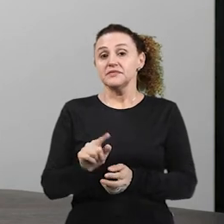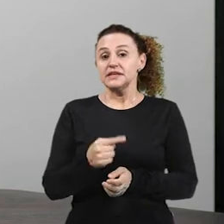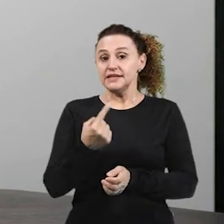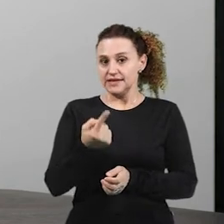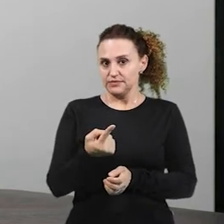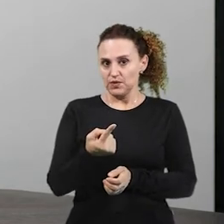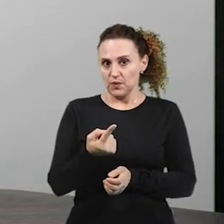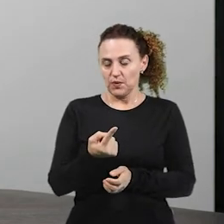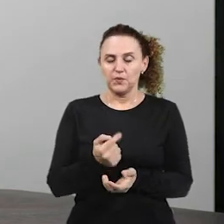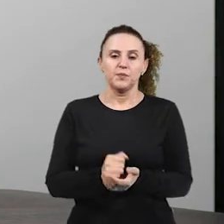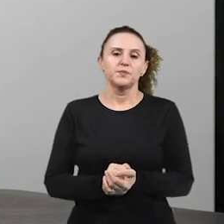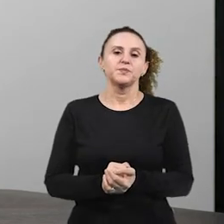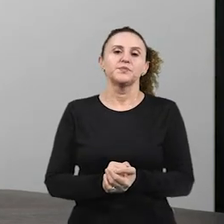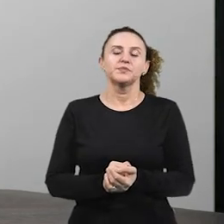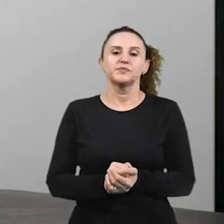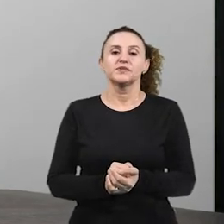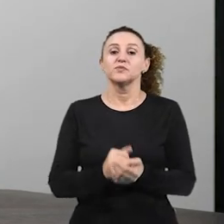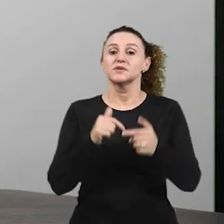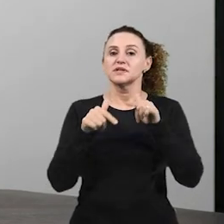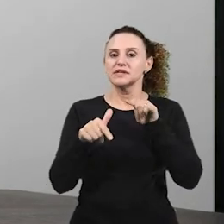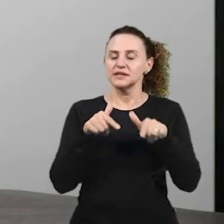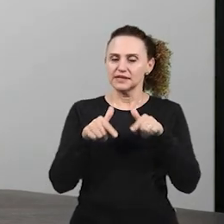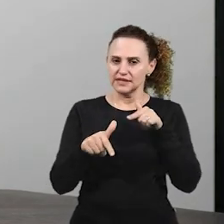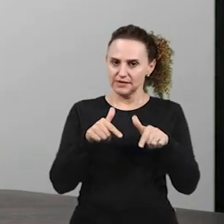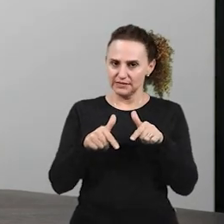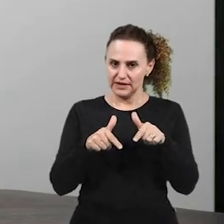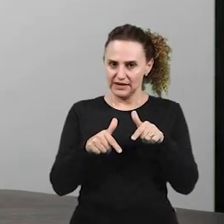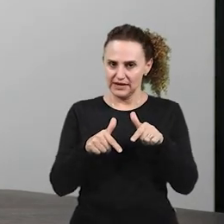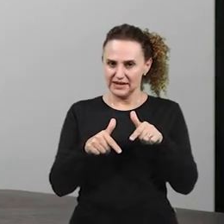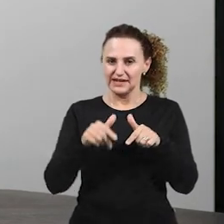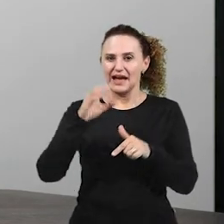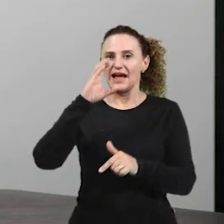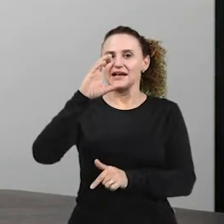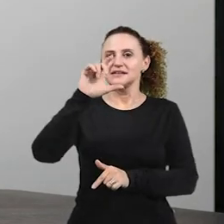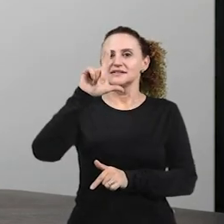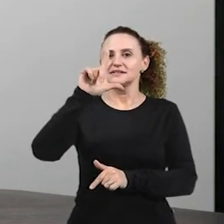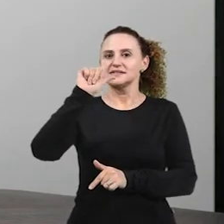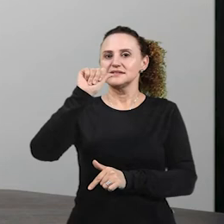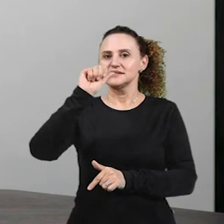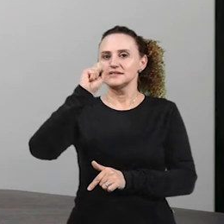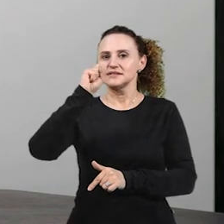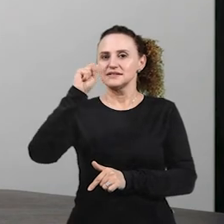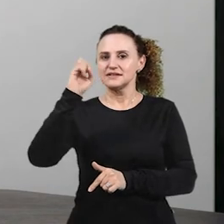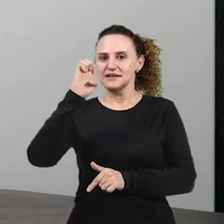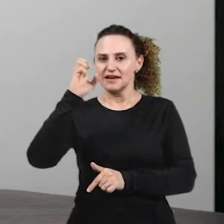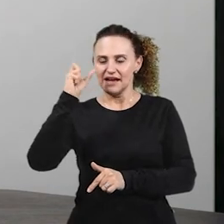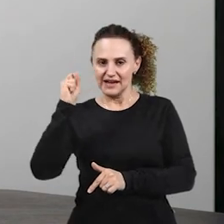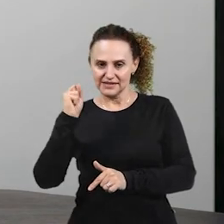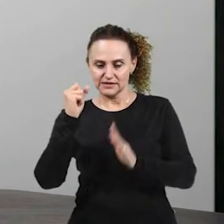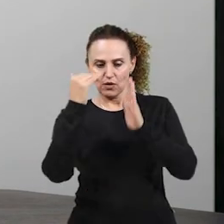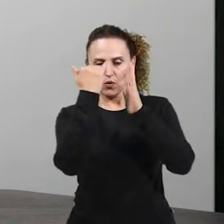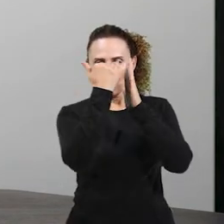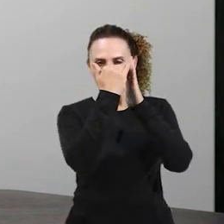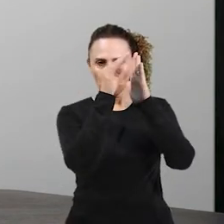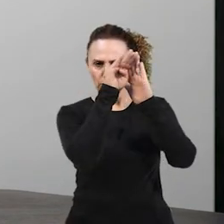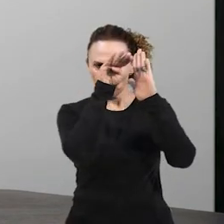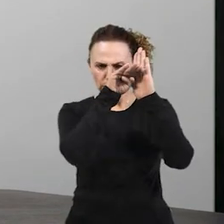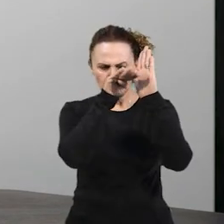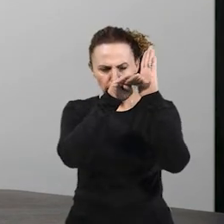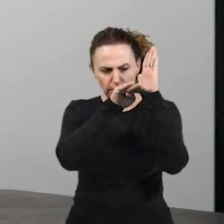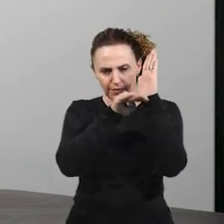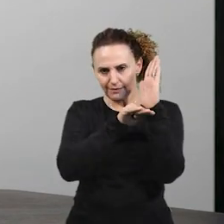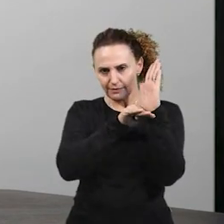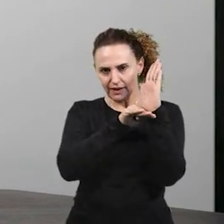e depois nós vamos trabalhar um pouquinho com as classes de palavras desde sempre vocês